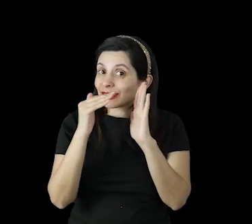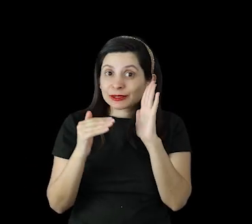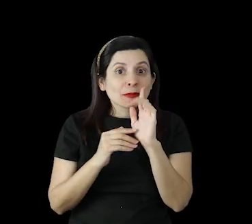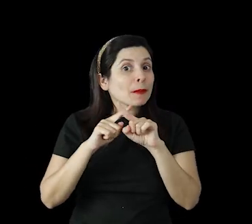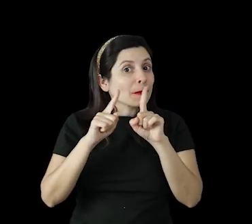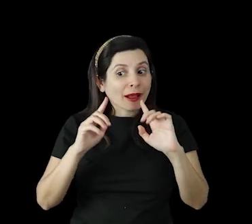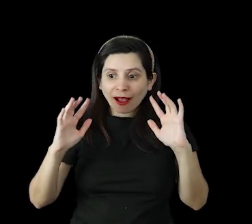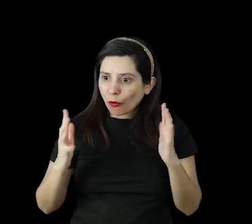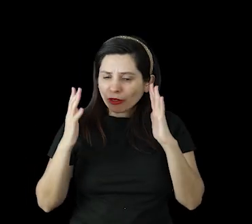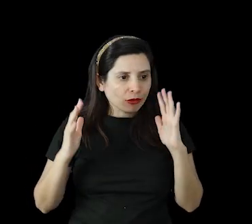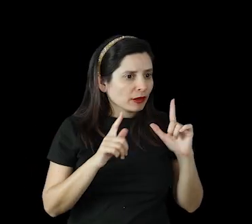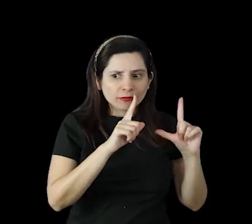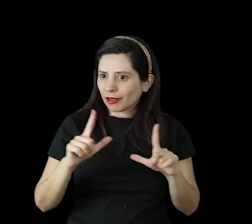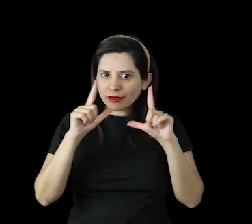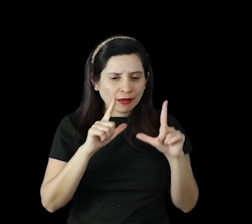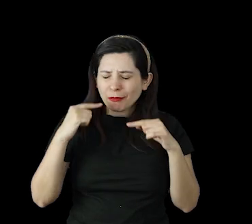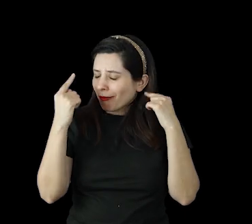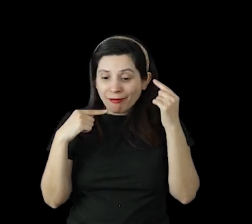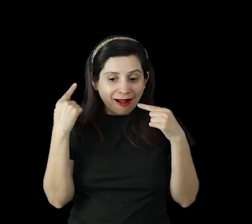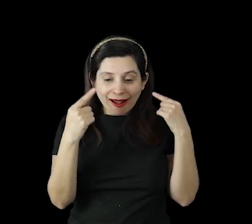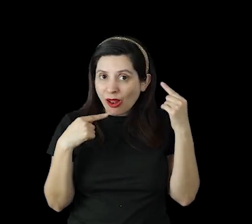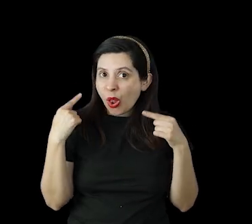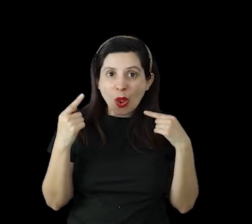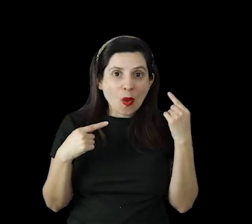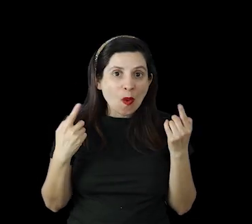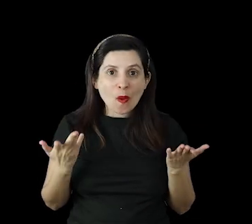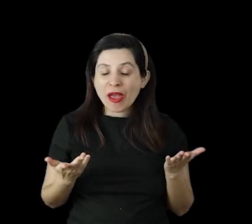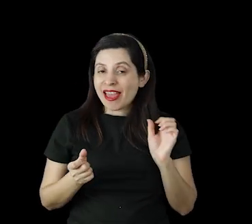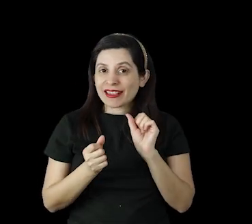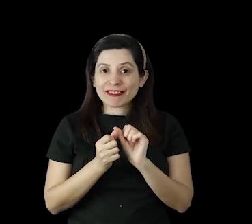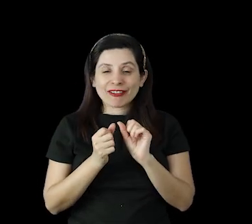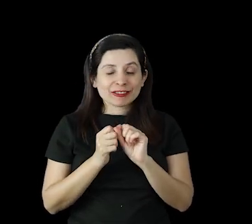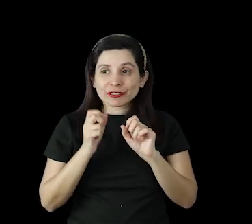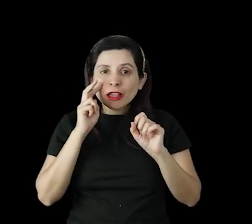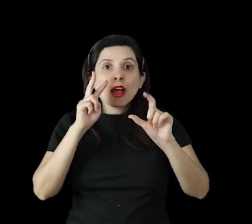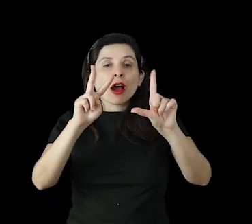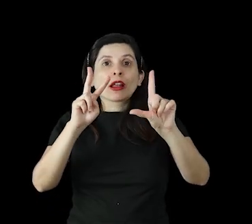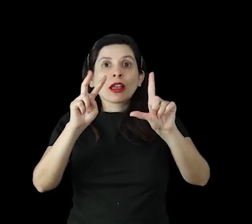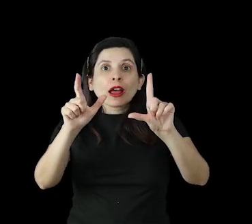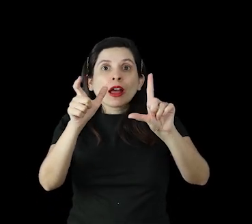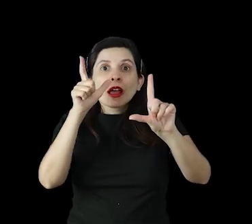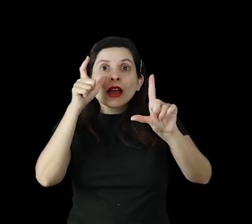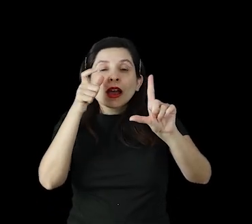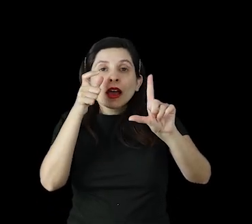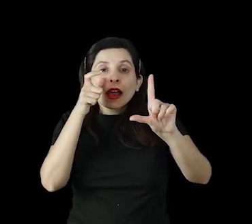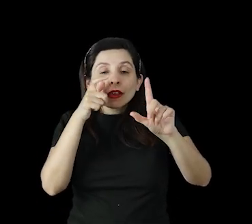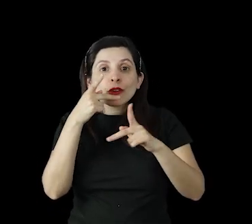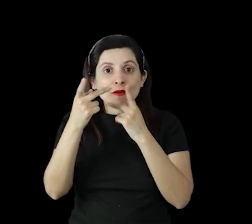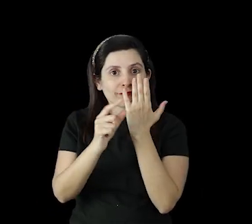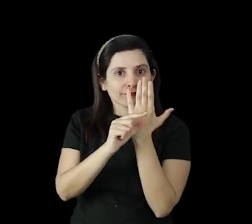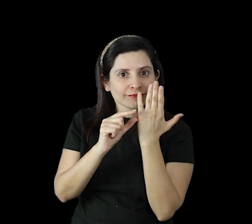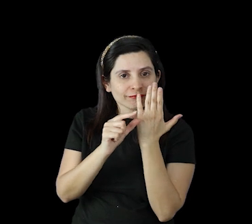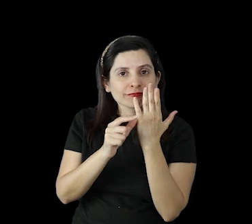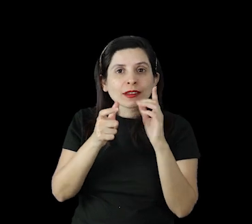todo acontecendo coisas e coisas malucas e que fazem você olhar para a tela, né? Isso que eu falei do David Mamet, assim,